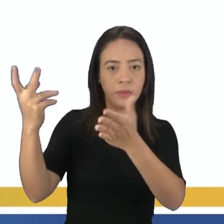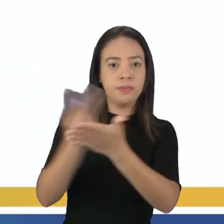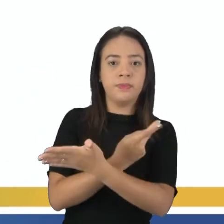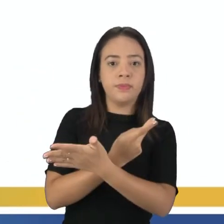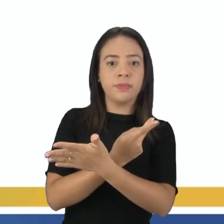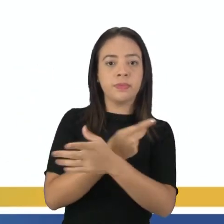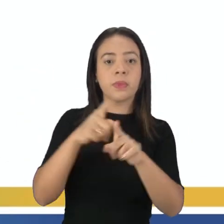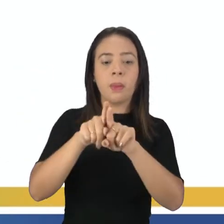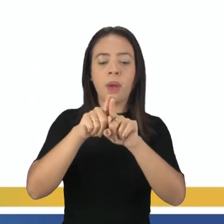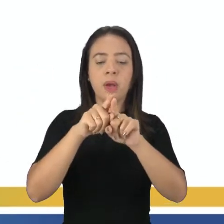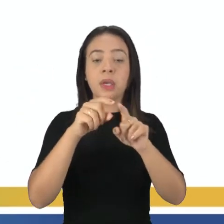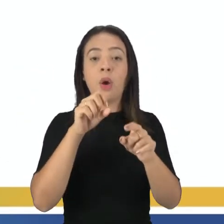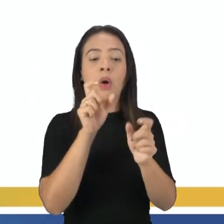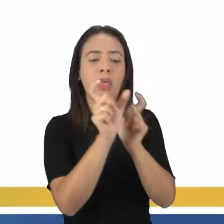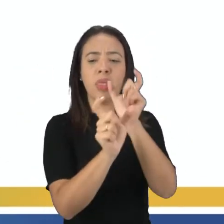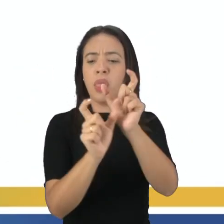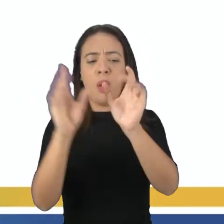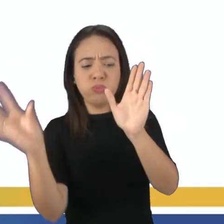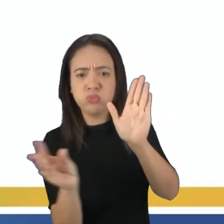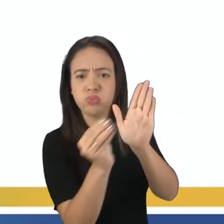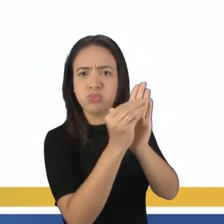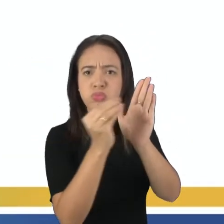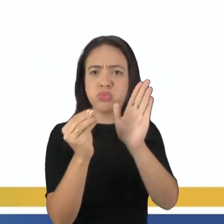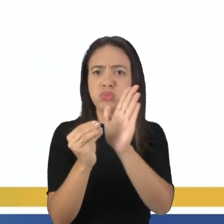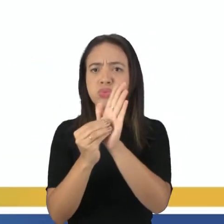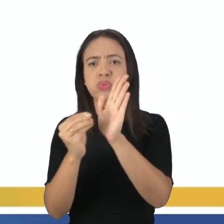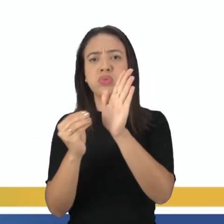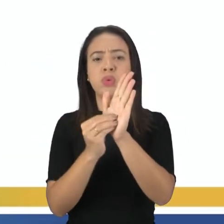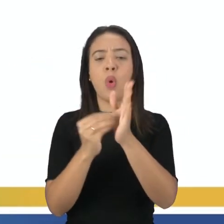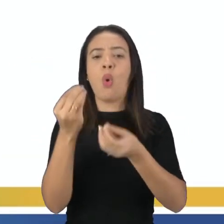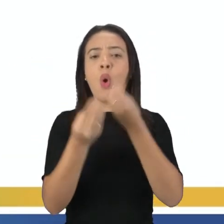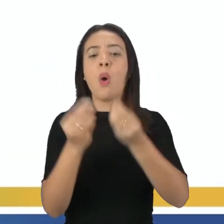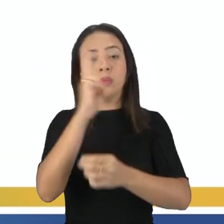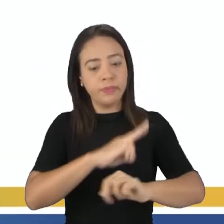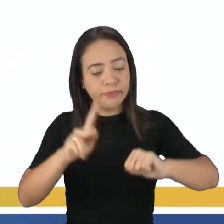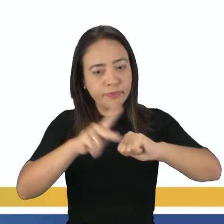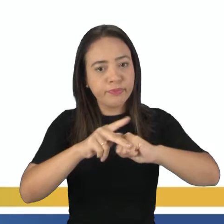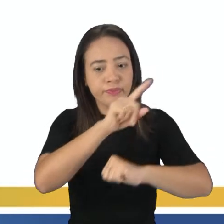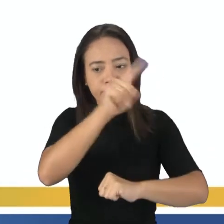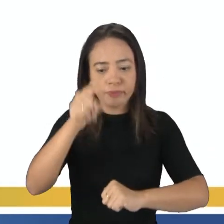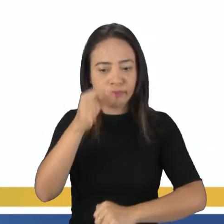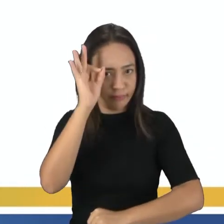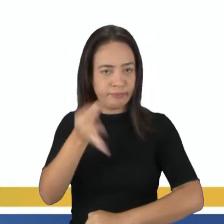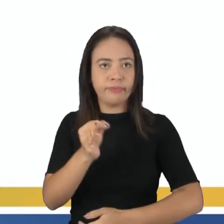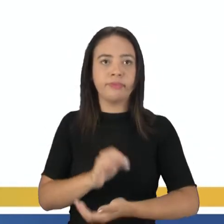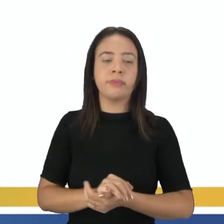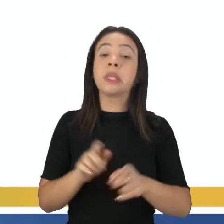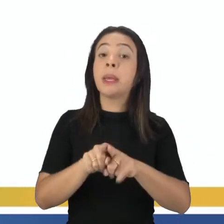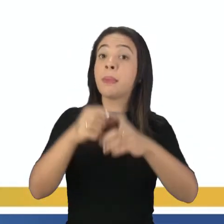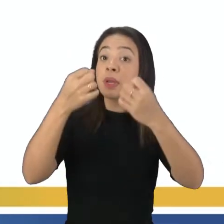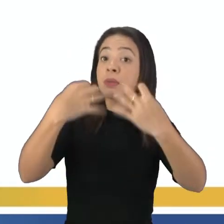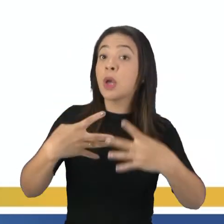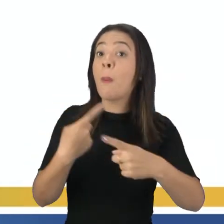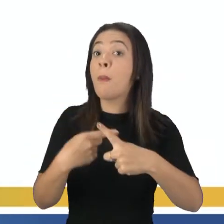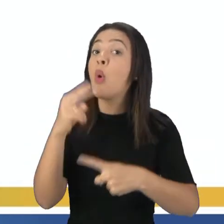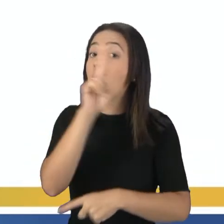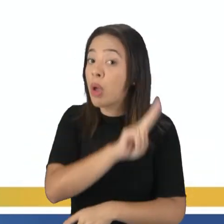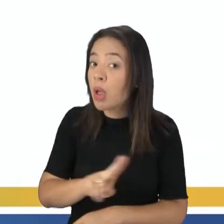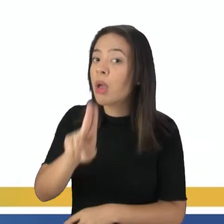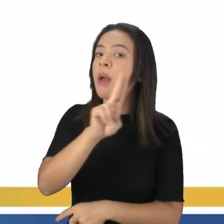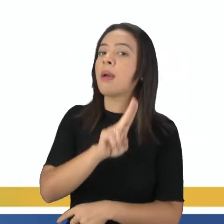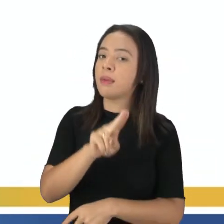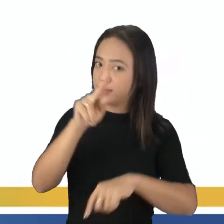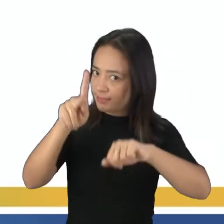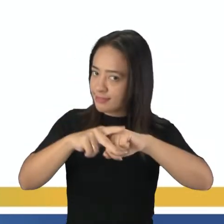situação e preencha os espaços vazios com os pronomes demonstrativos adequados, justificando o uso dos pronomes que